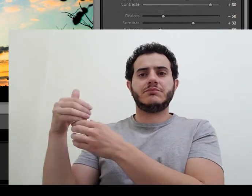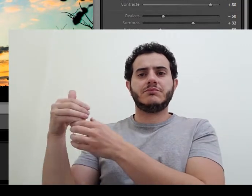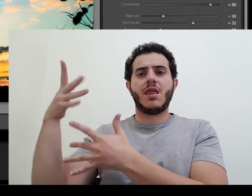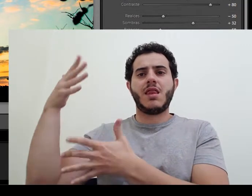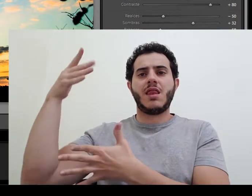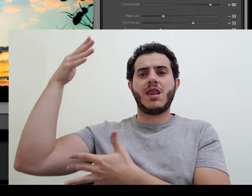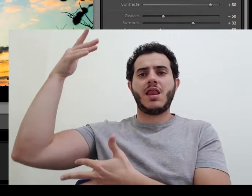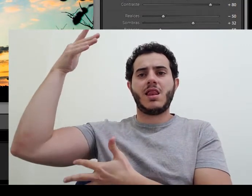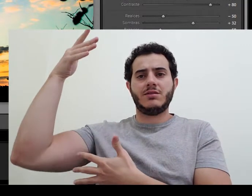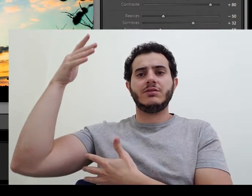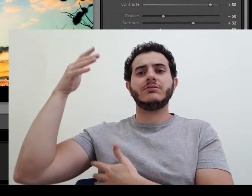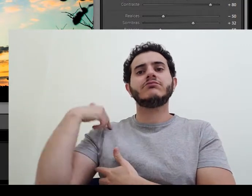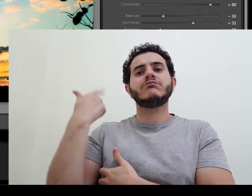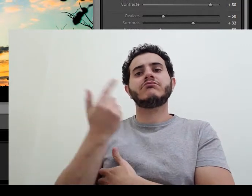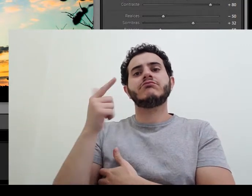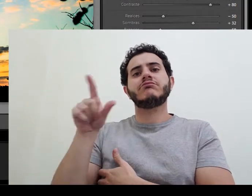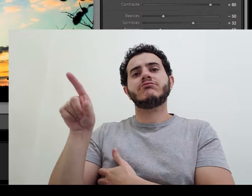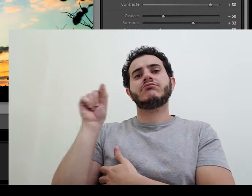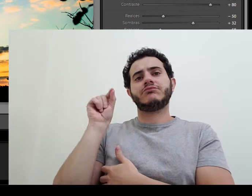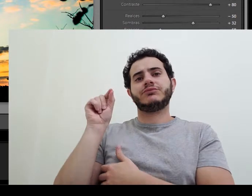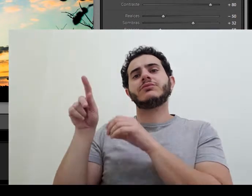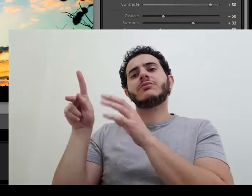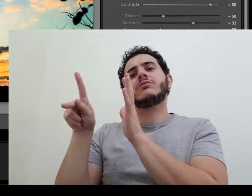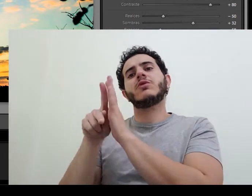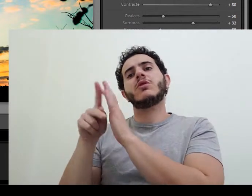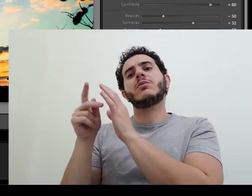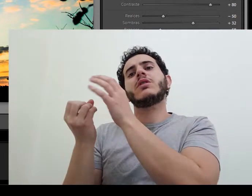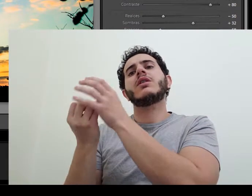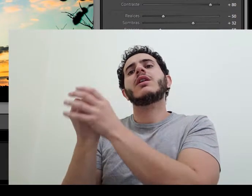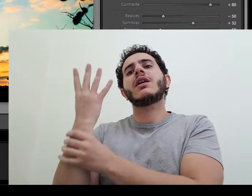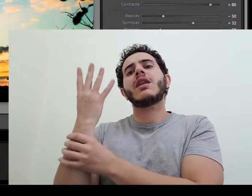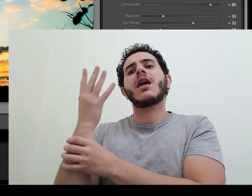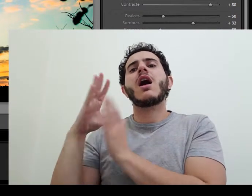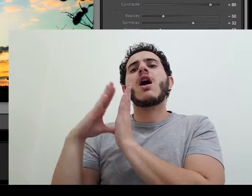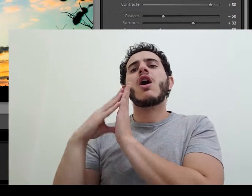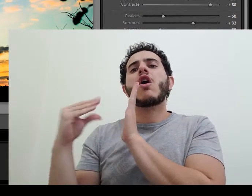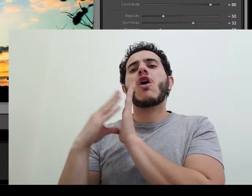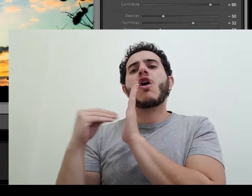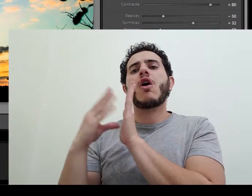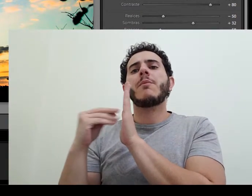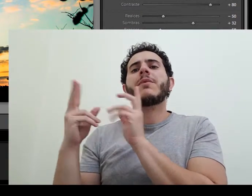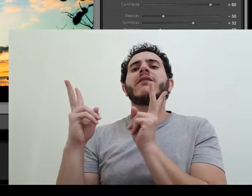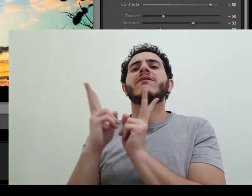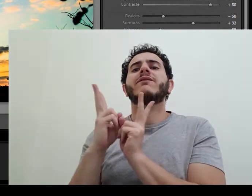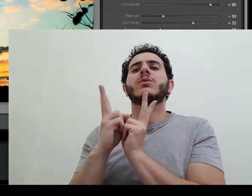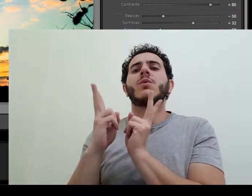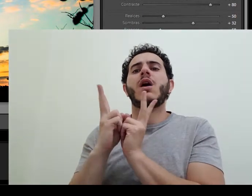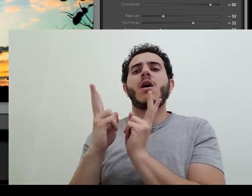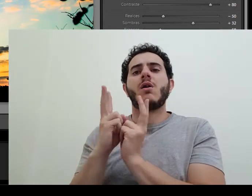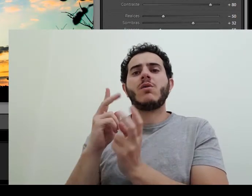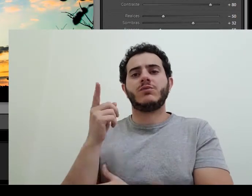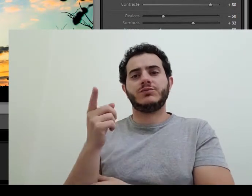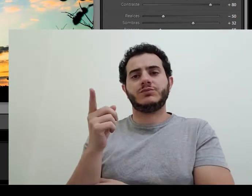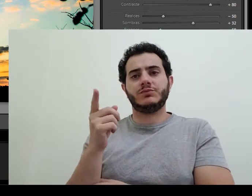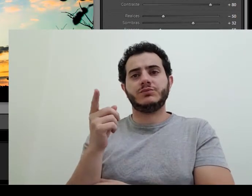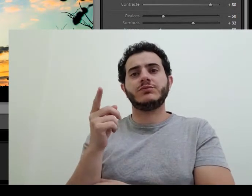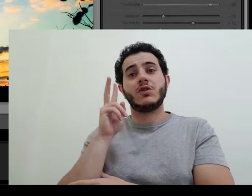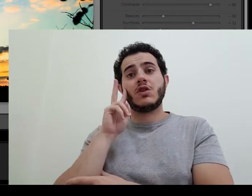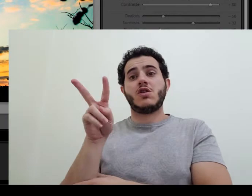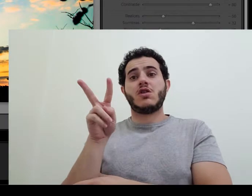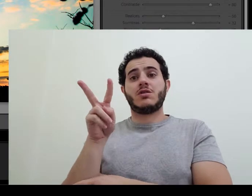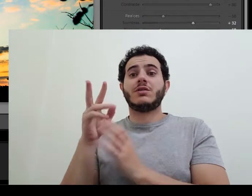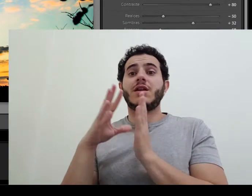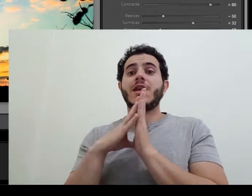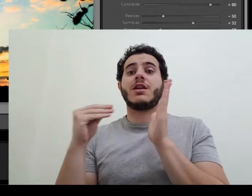opções. Uma das opções que a gente tem aqui é criar cópia virtual. Bem aqui no meio do menu a gente tem ó, criar cópia virtual. Olha o que ele